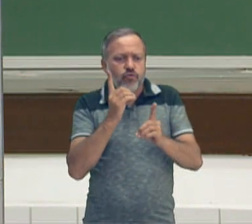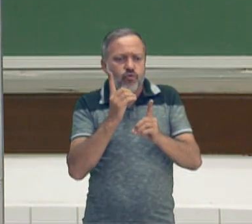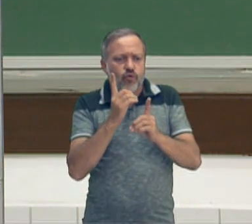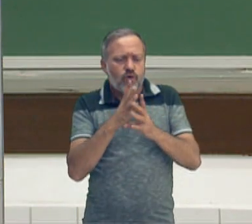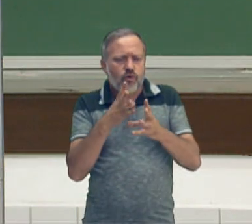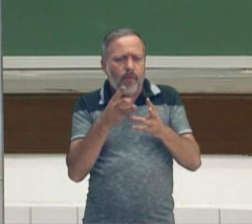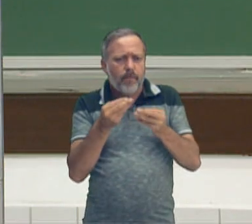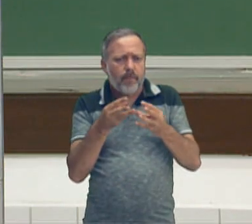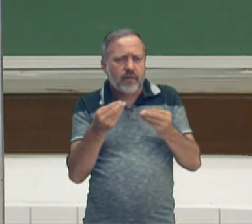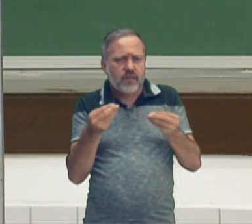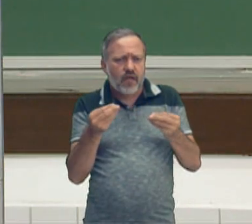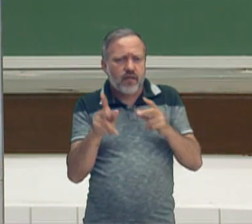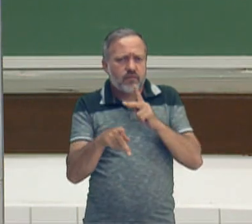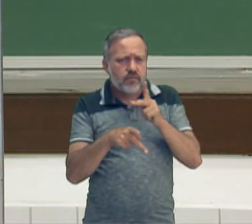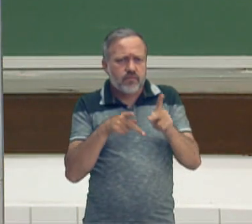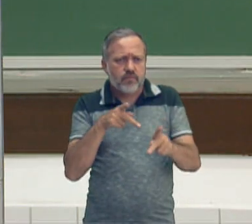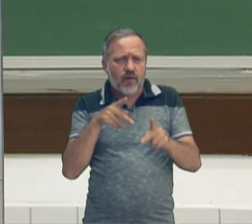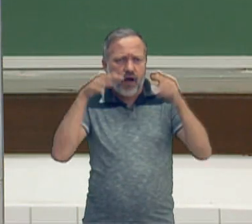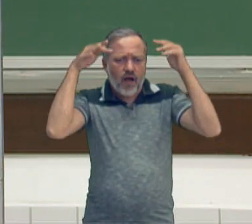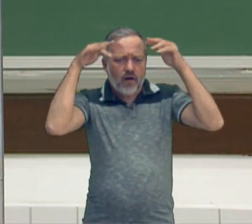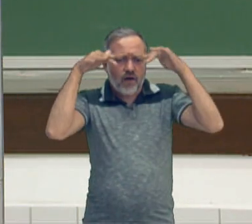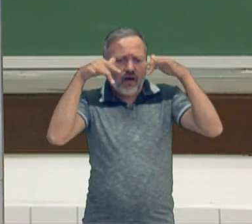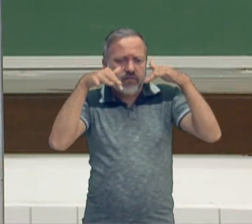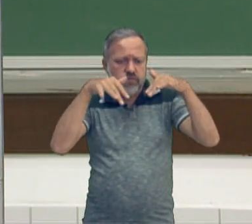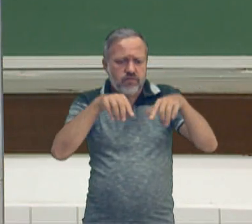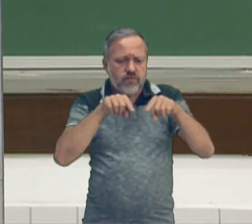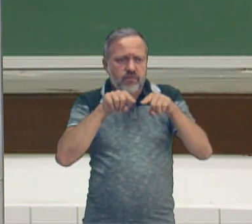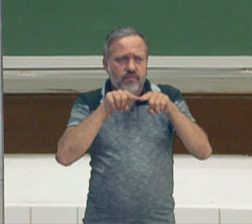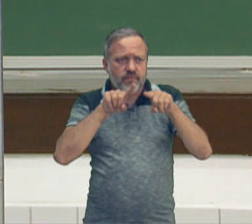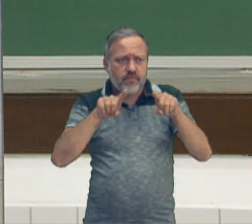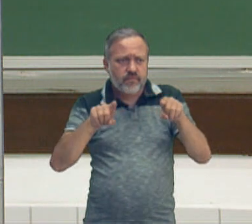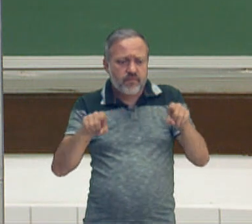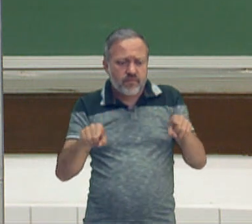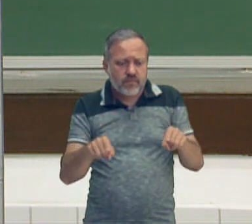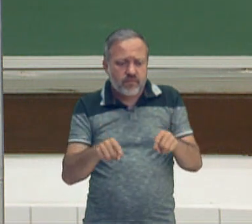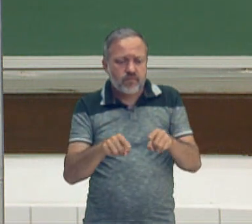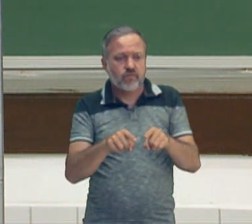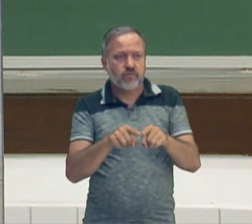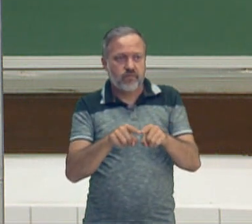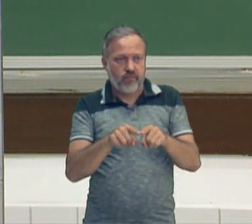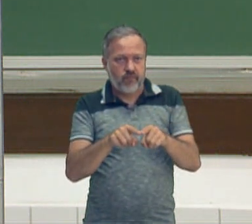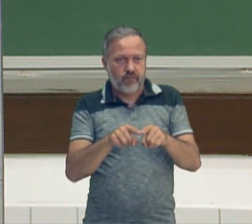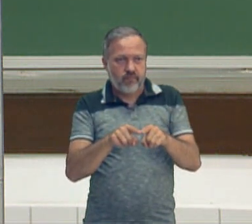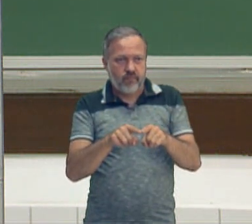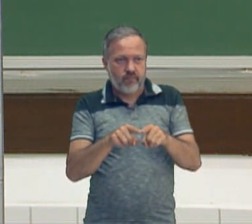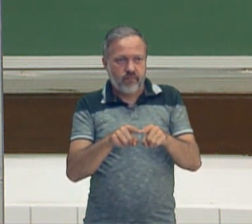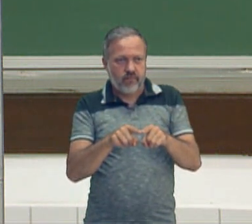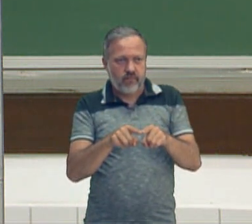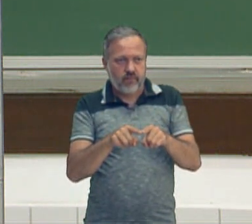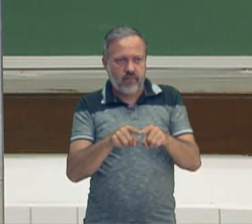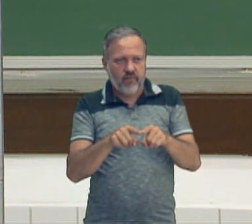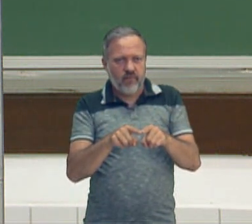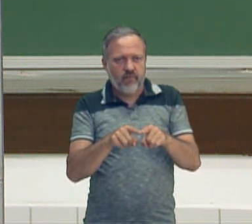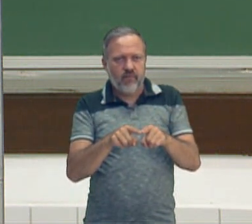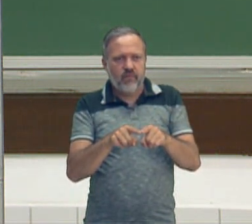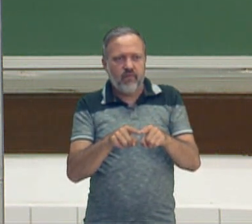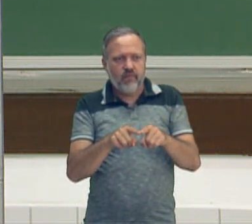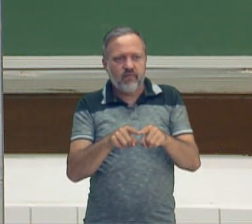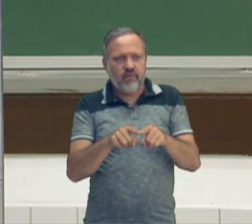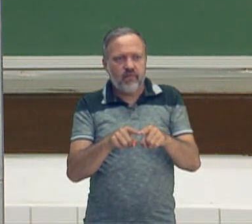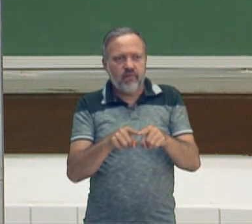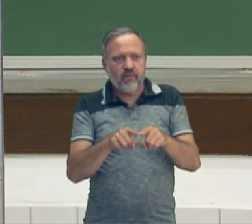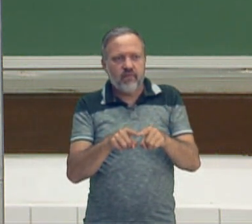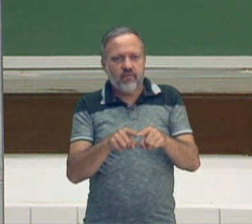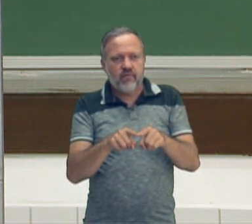né, de pessoas naquele espaço. Nesses estados, vamos dizer assim. É claro que isso é colocado de